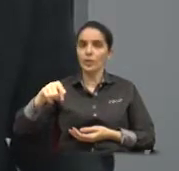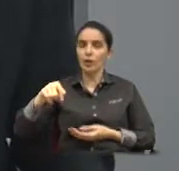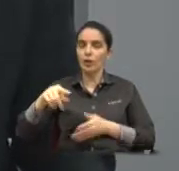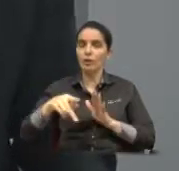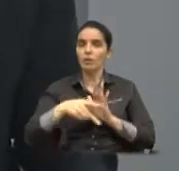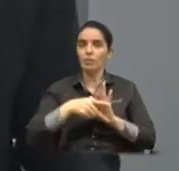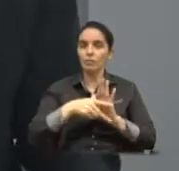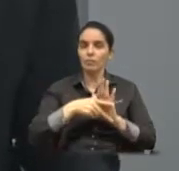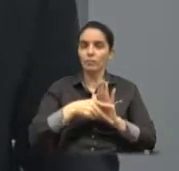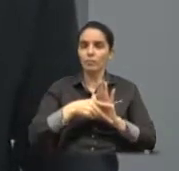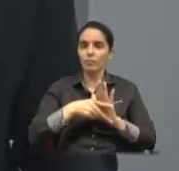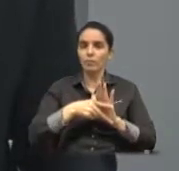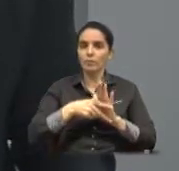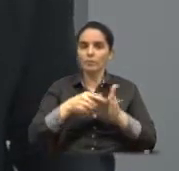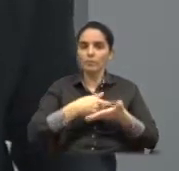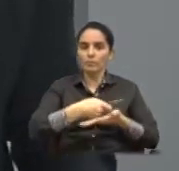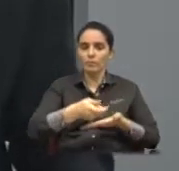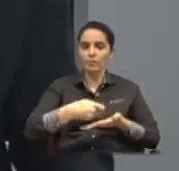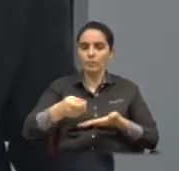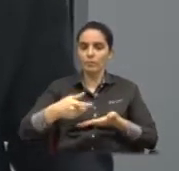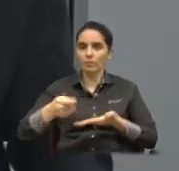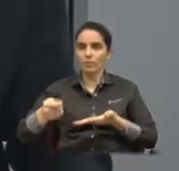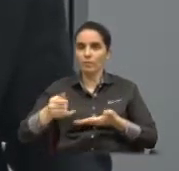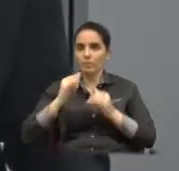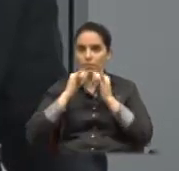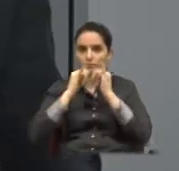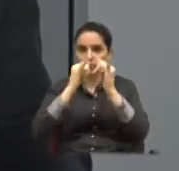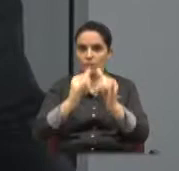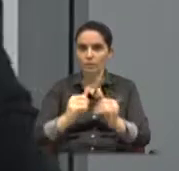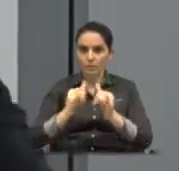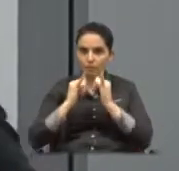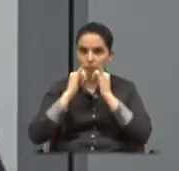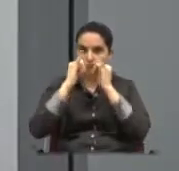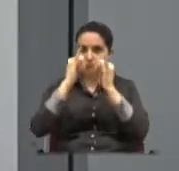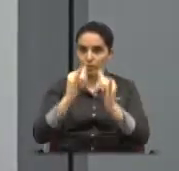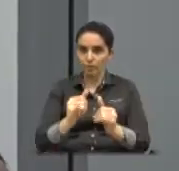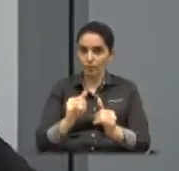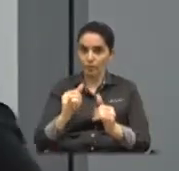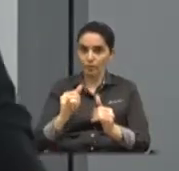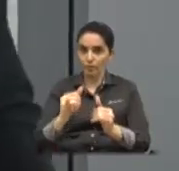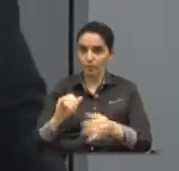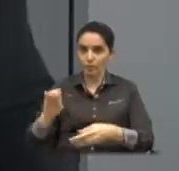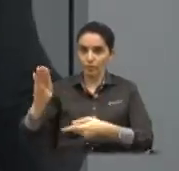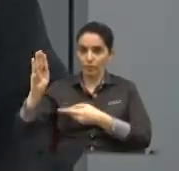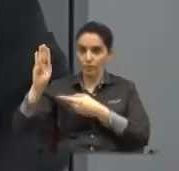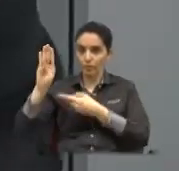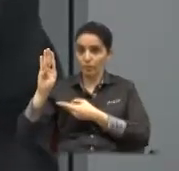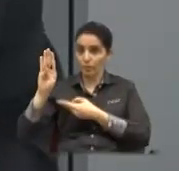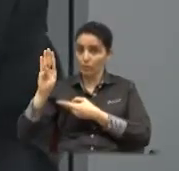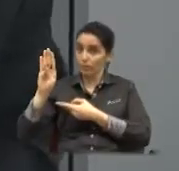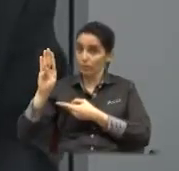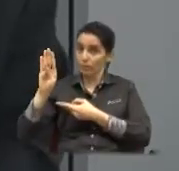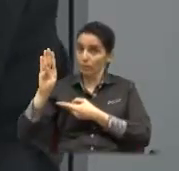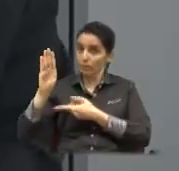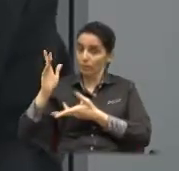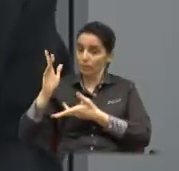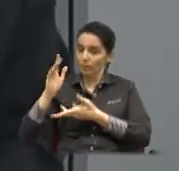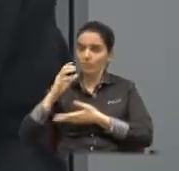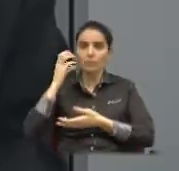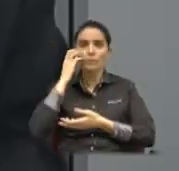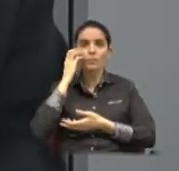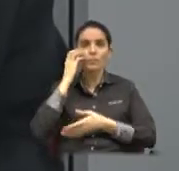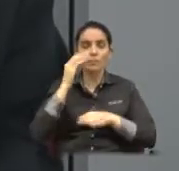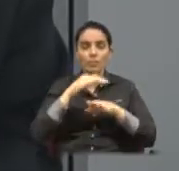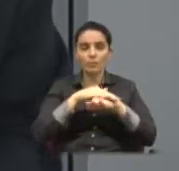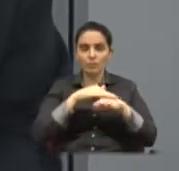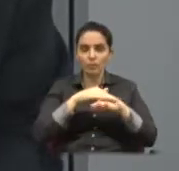financiamento de campanhas eleitoreiras. Eu acho que eu estava antes conversando, né, com